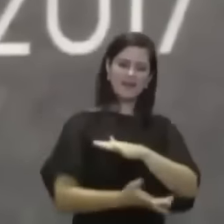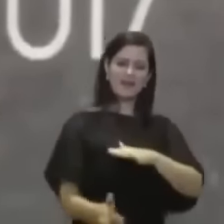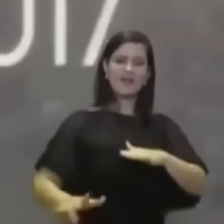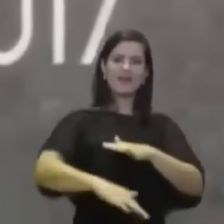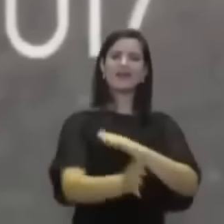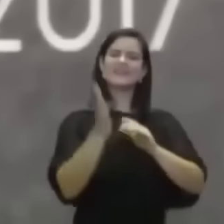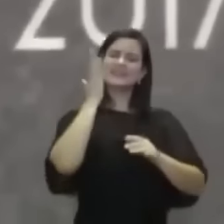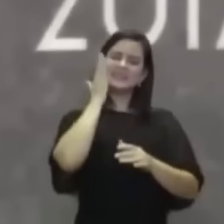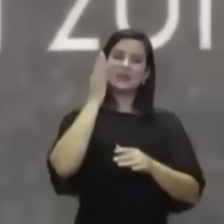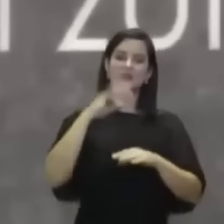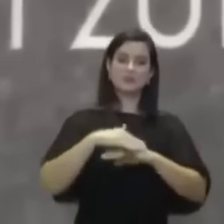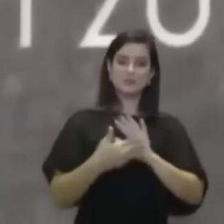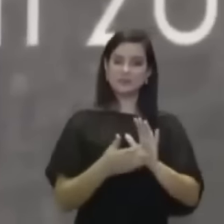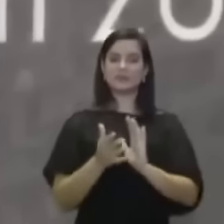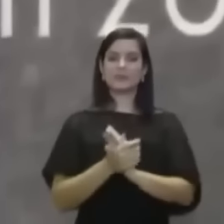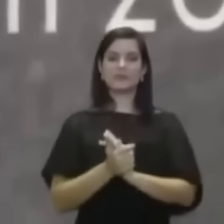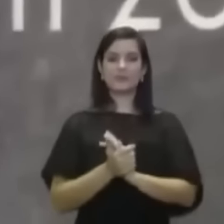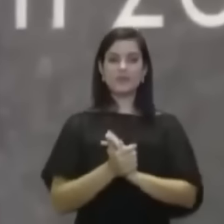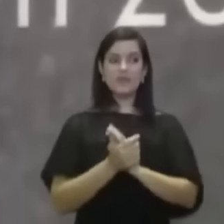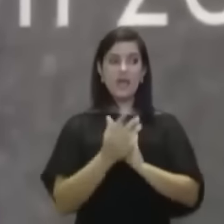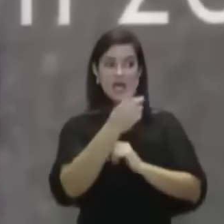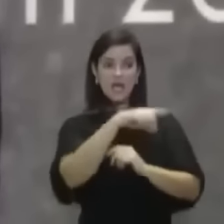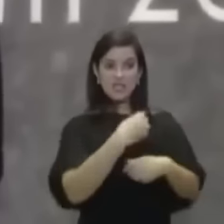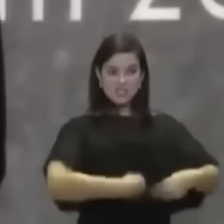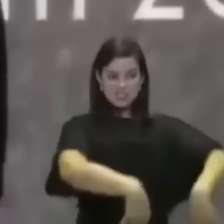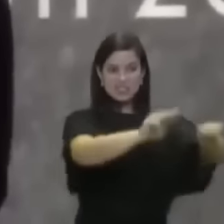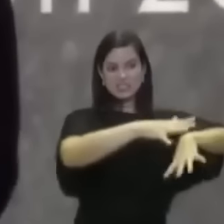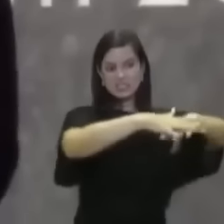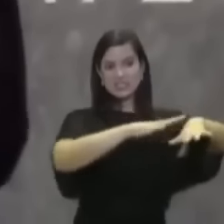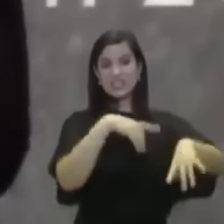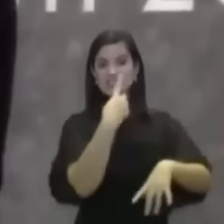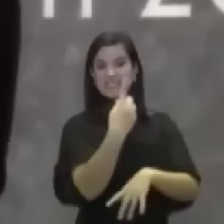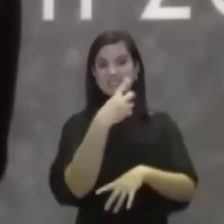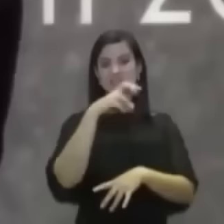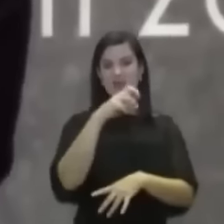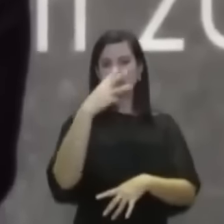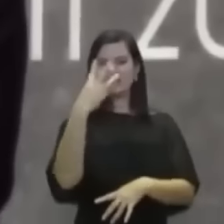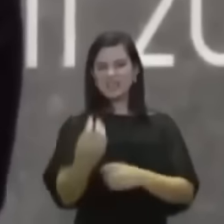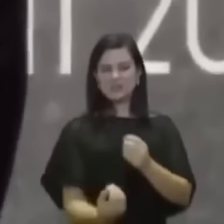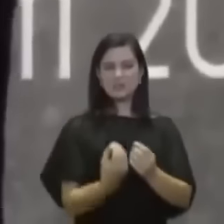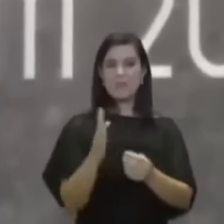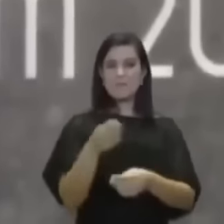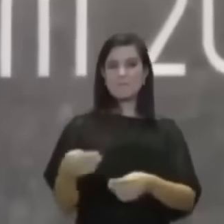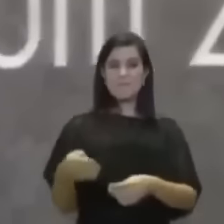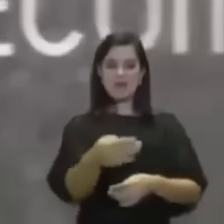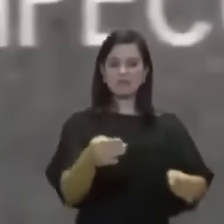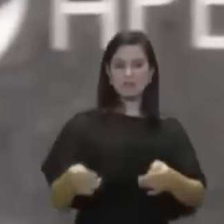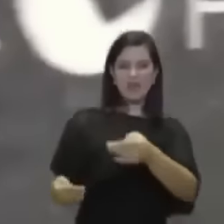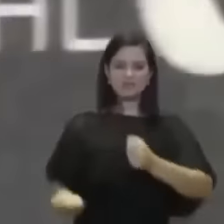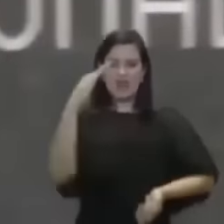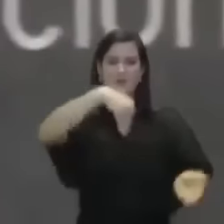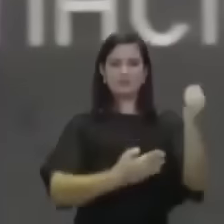naquele local à direita do barco, 153 grandes peixes começam a saltar naquelas redes, e a rede não se rompeu porque era